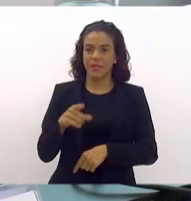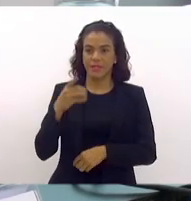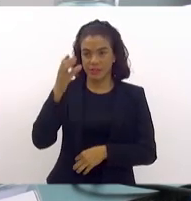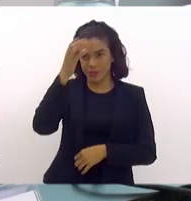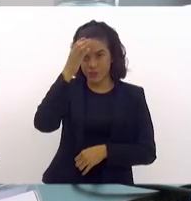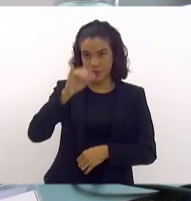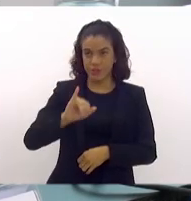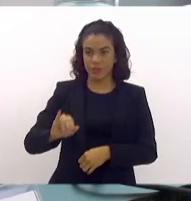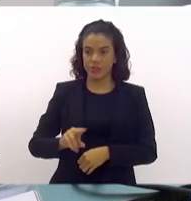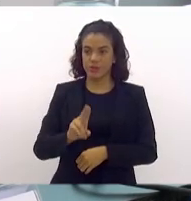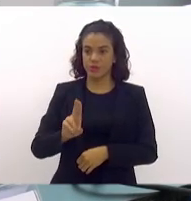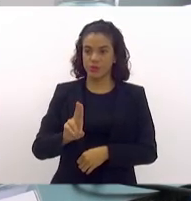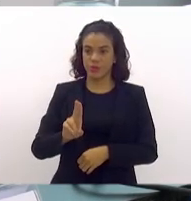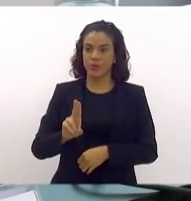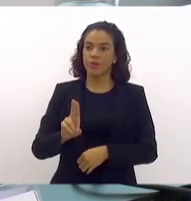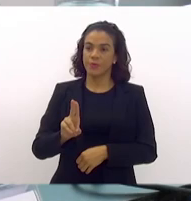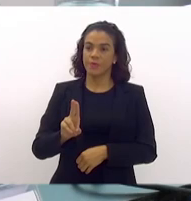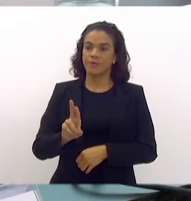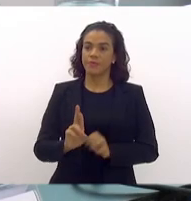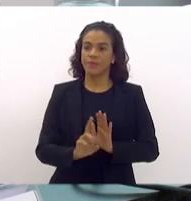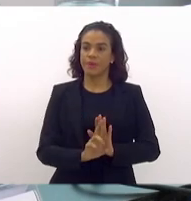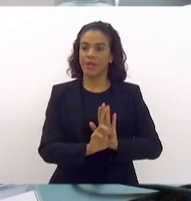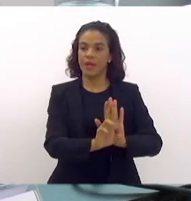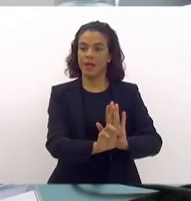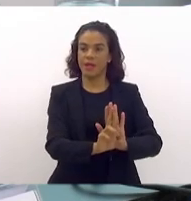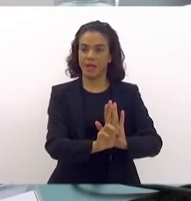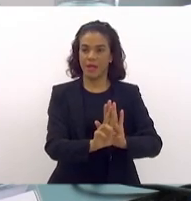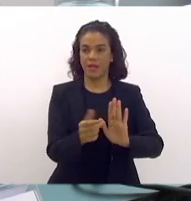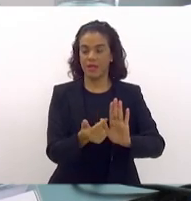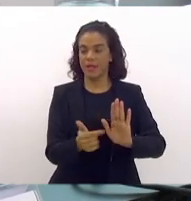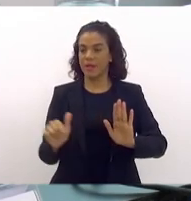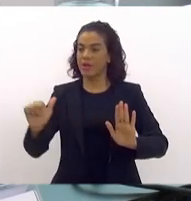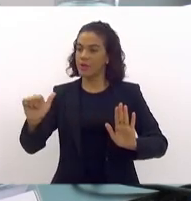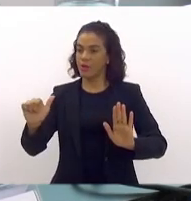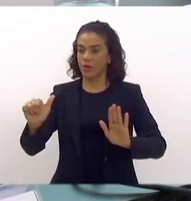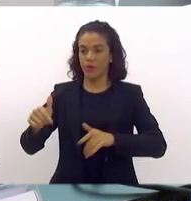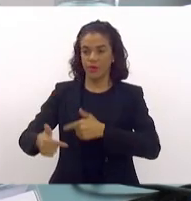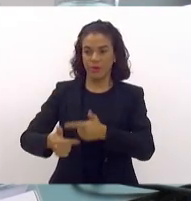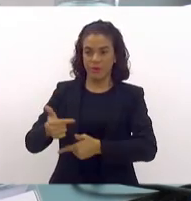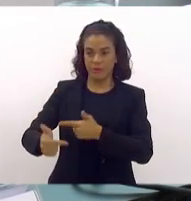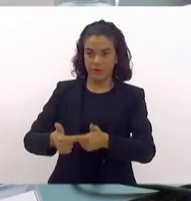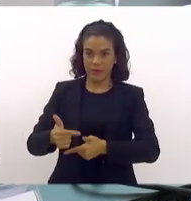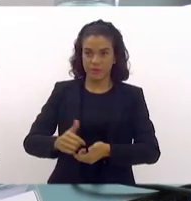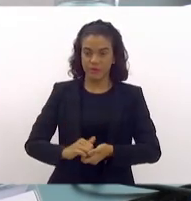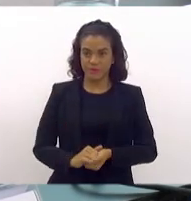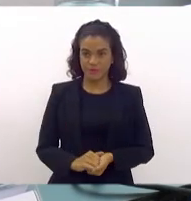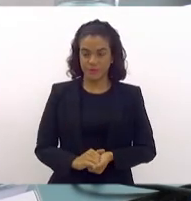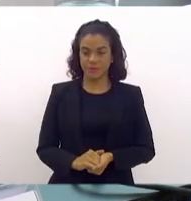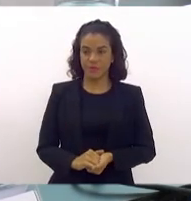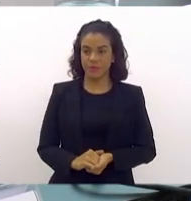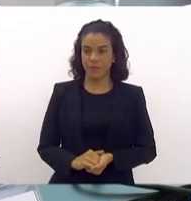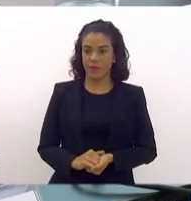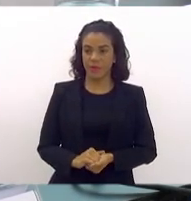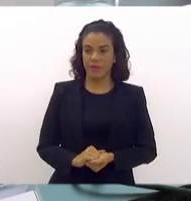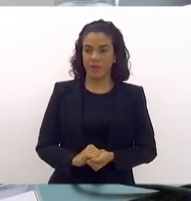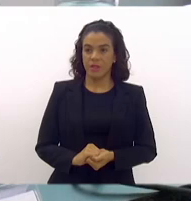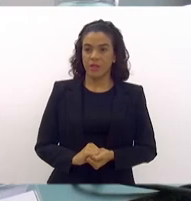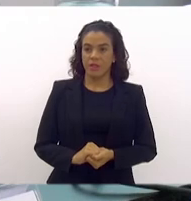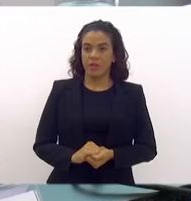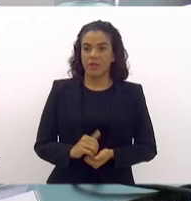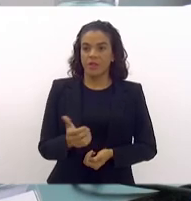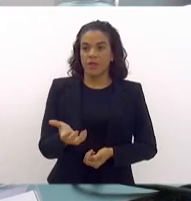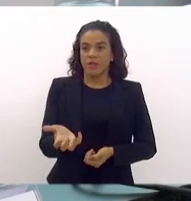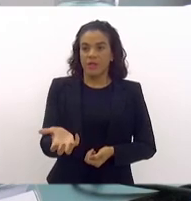Tia Ju, que também está representando essa Assembleia em outra atividade. Então,